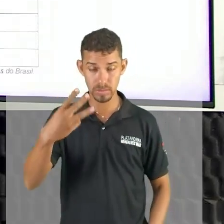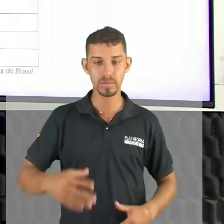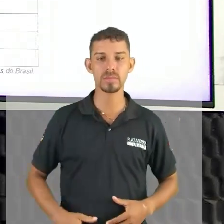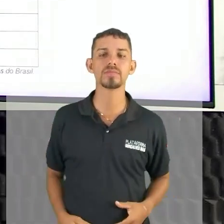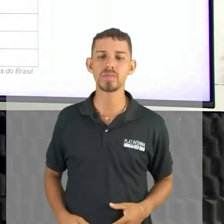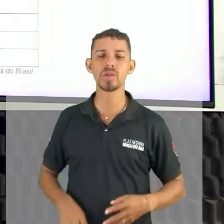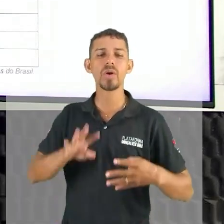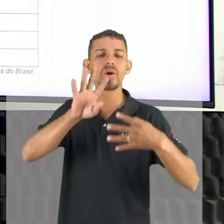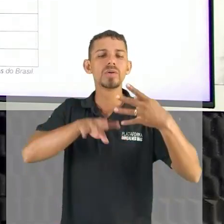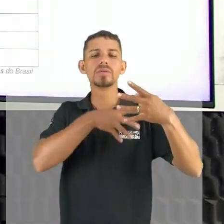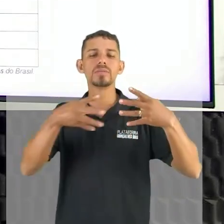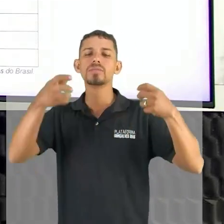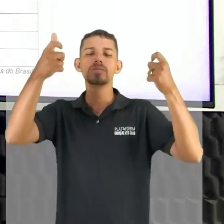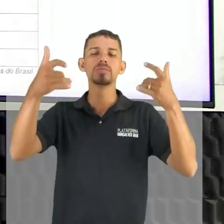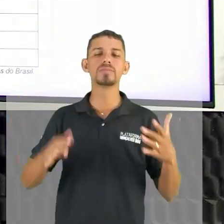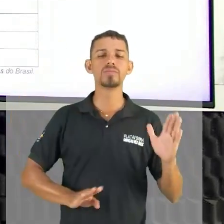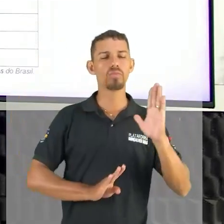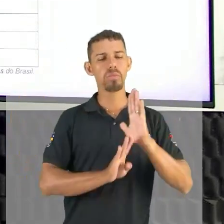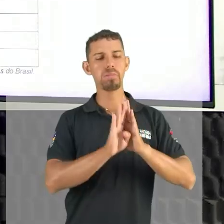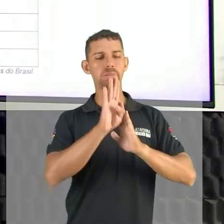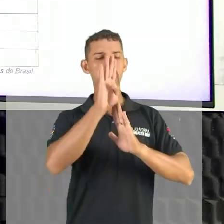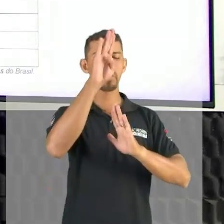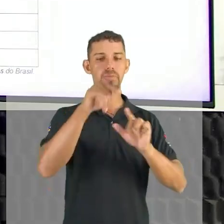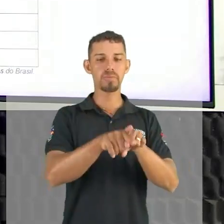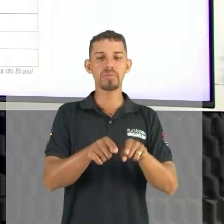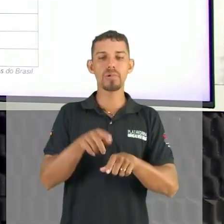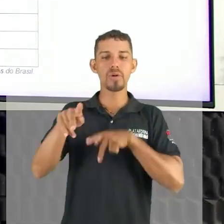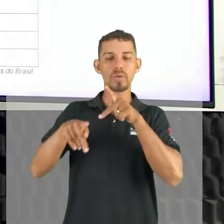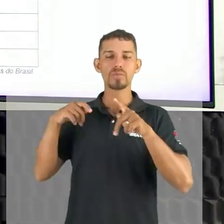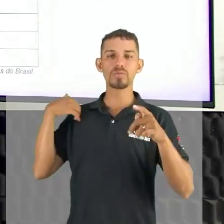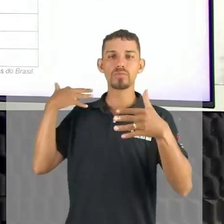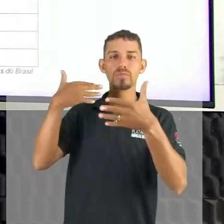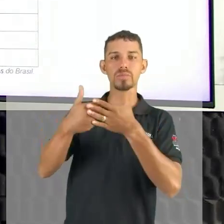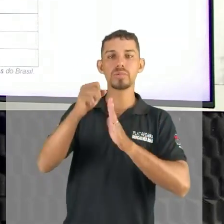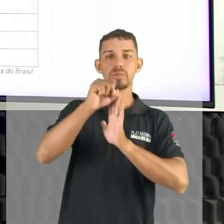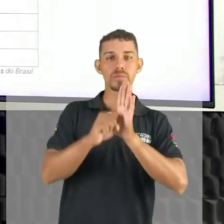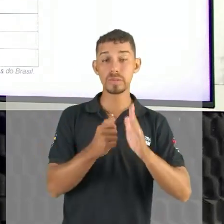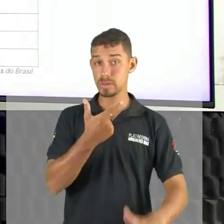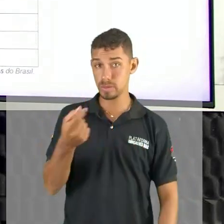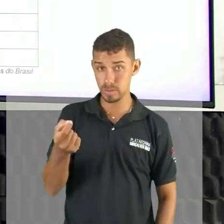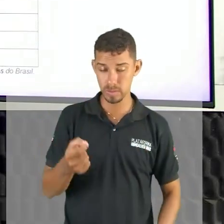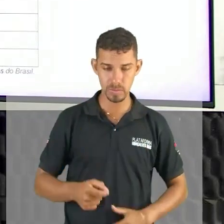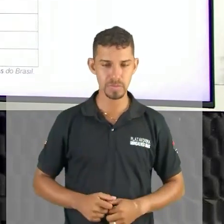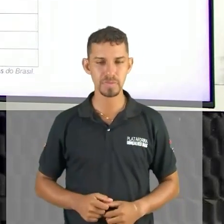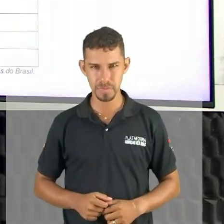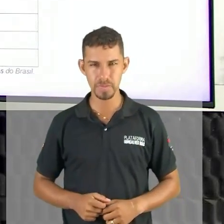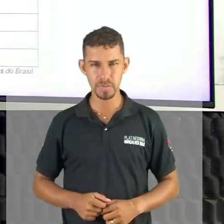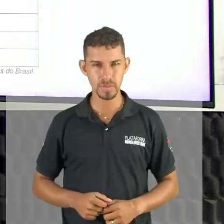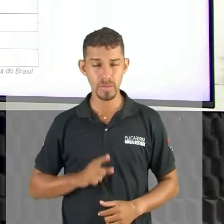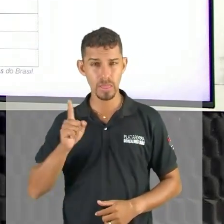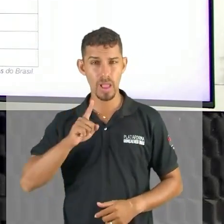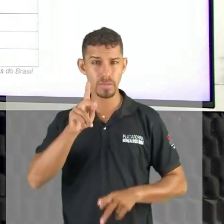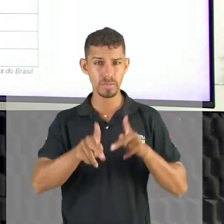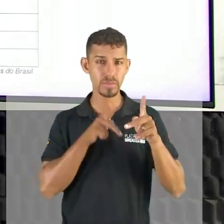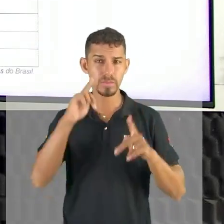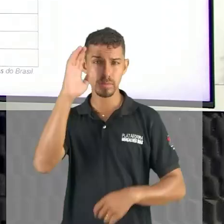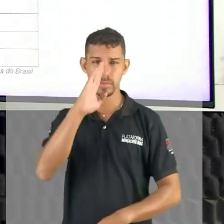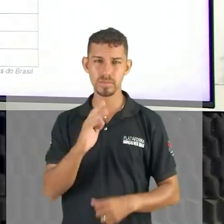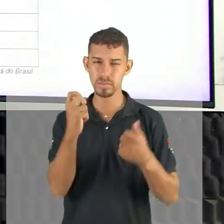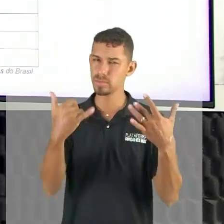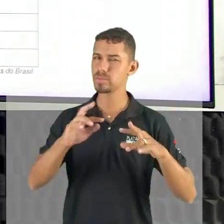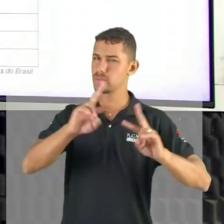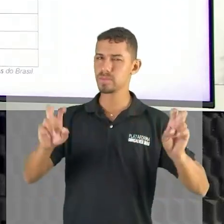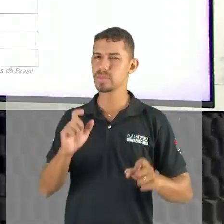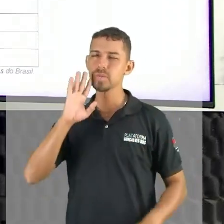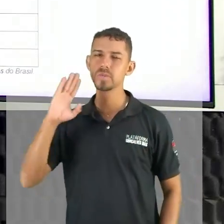seguir mostra a taxa de crescimento natural da população brasileira no século XX. A população brasileira, inclusive, gente, é um tema importante que